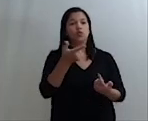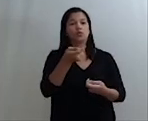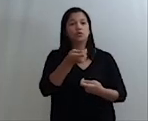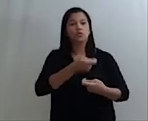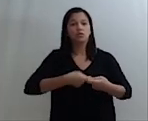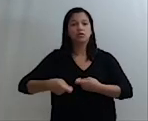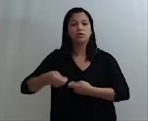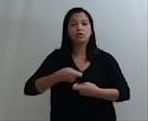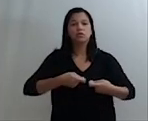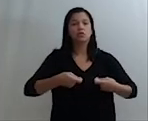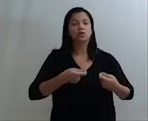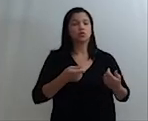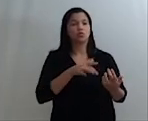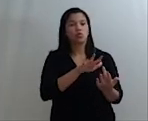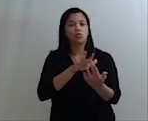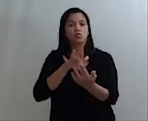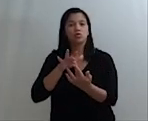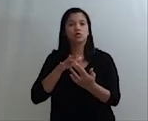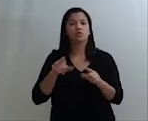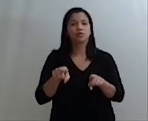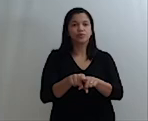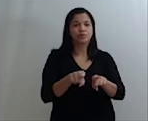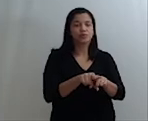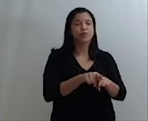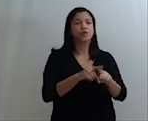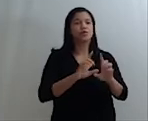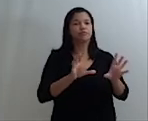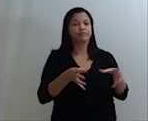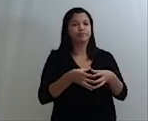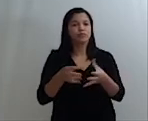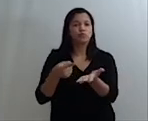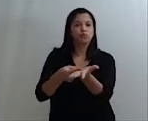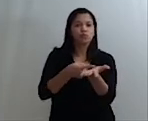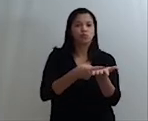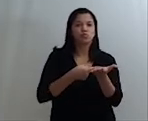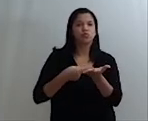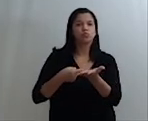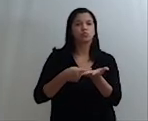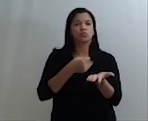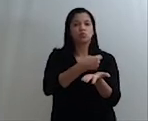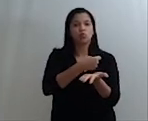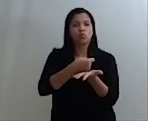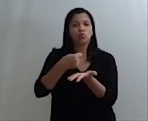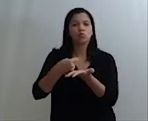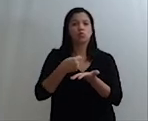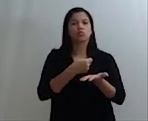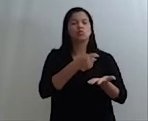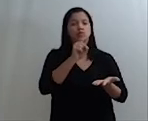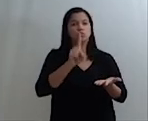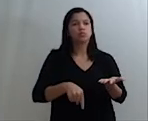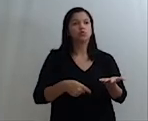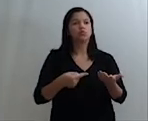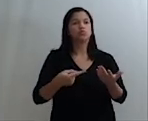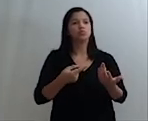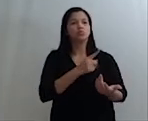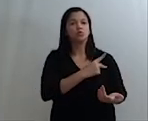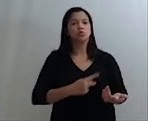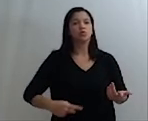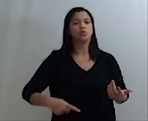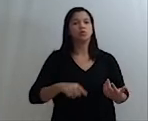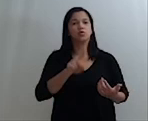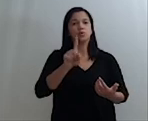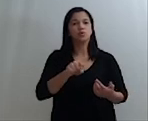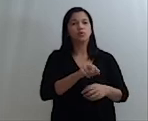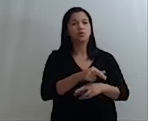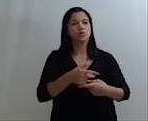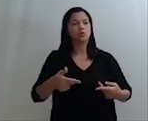com entidades públicas por meio de contato contratos e contatos engrenagem severamente comprometida com a imposição das referidas